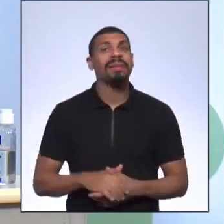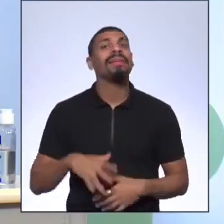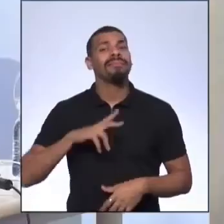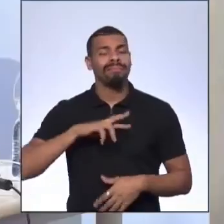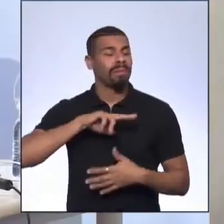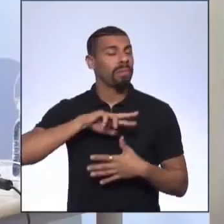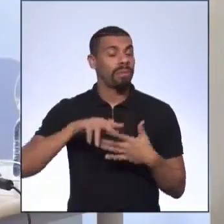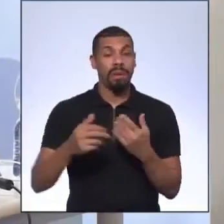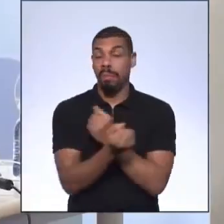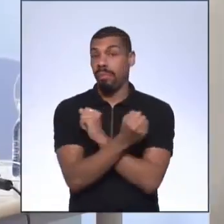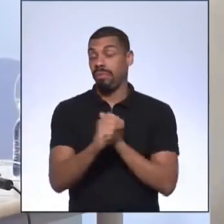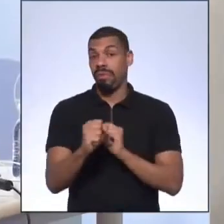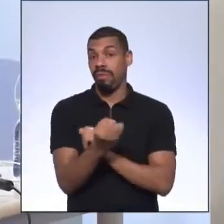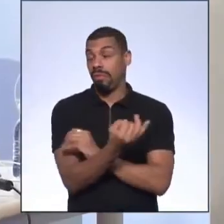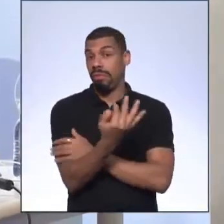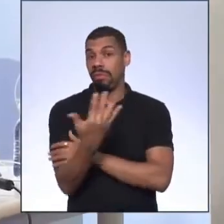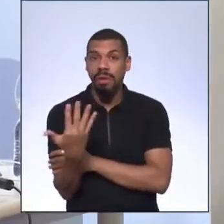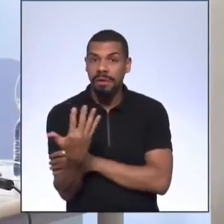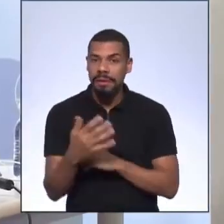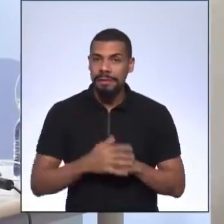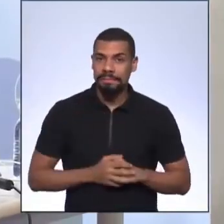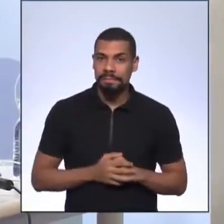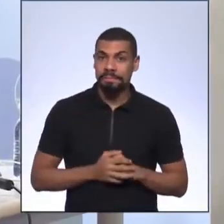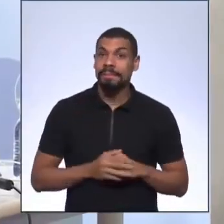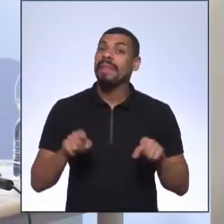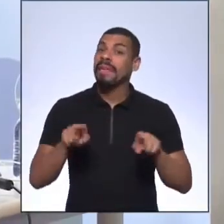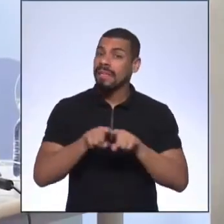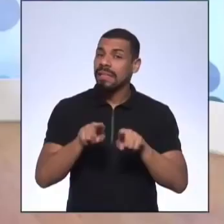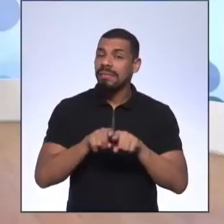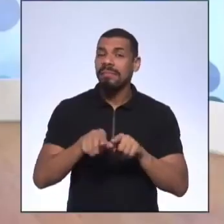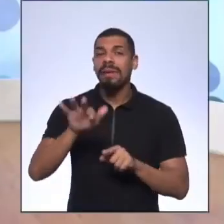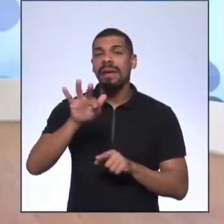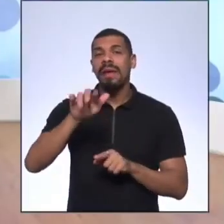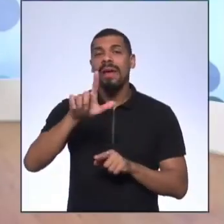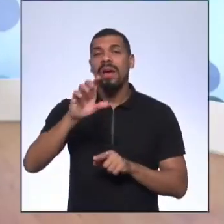né? Incontáveis, né? Formando a nossa flora, né, que a gente chama.